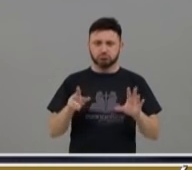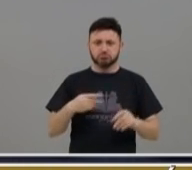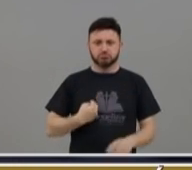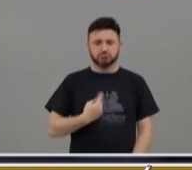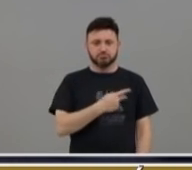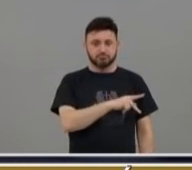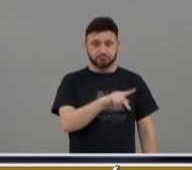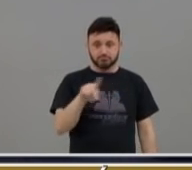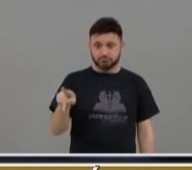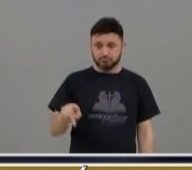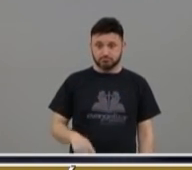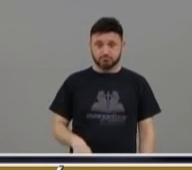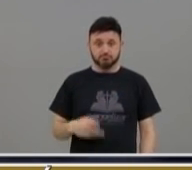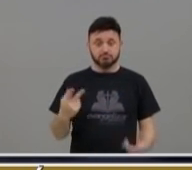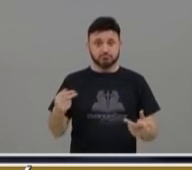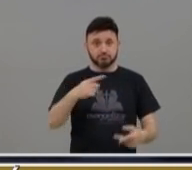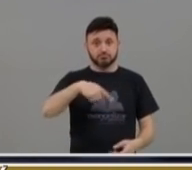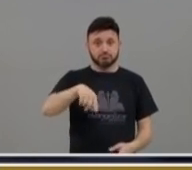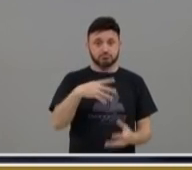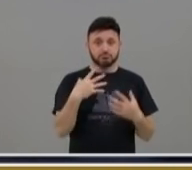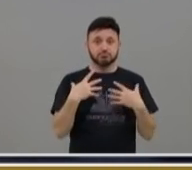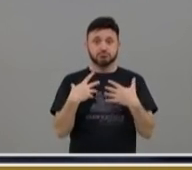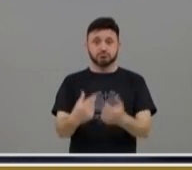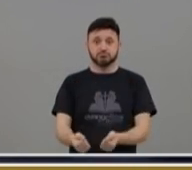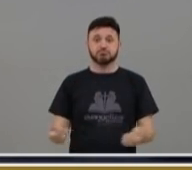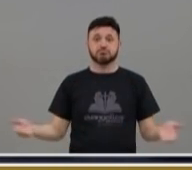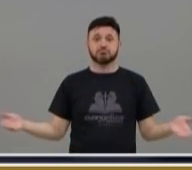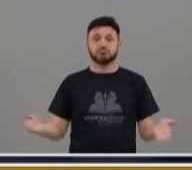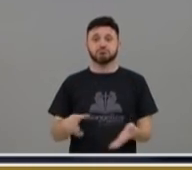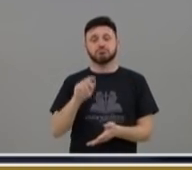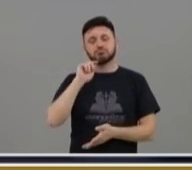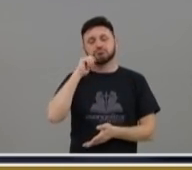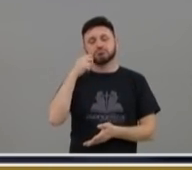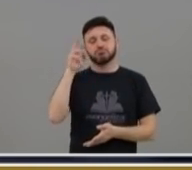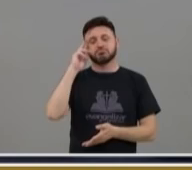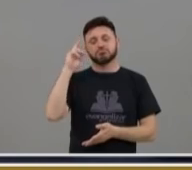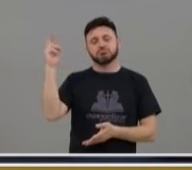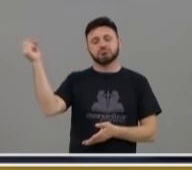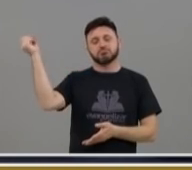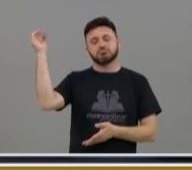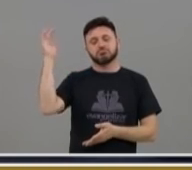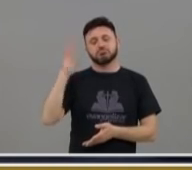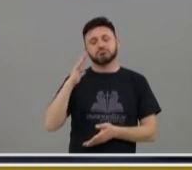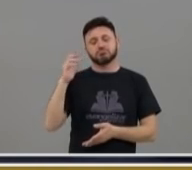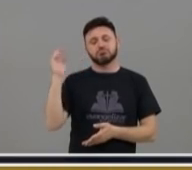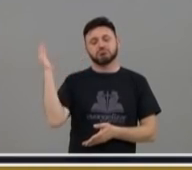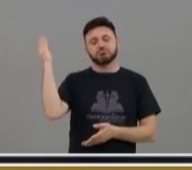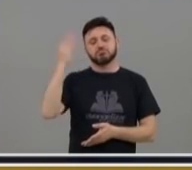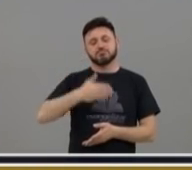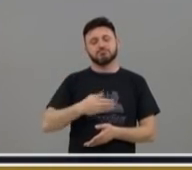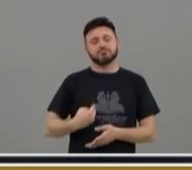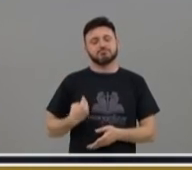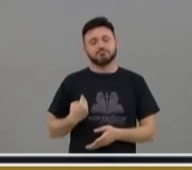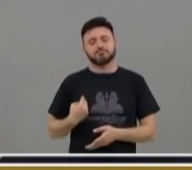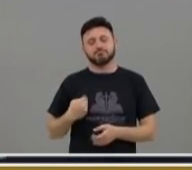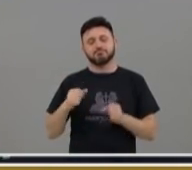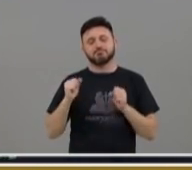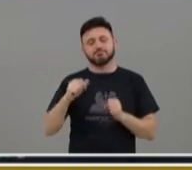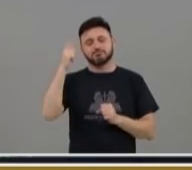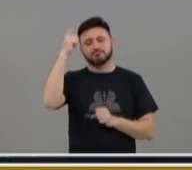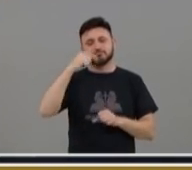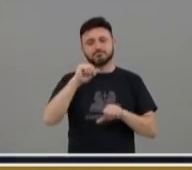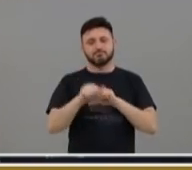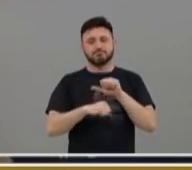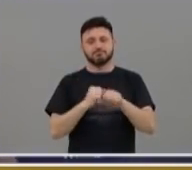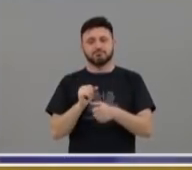como cada um de vocês hoje recebeu dos mistérios do Senhor os sinais daquele que pode transformar